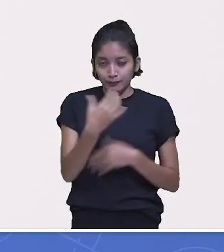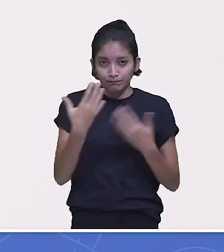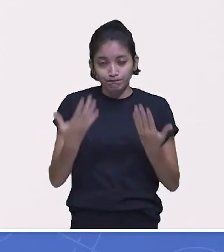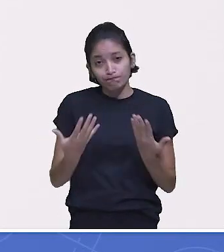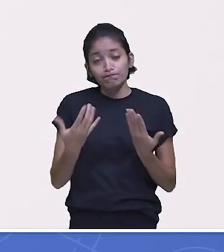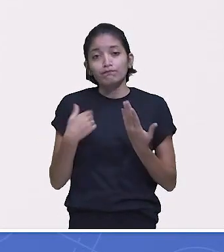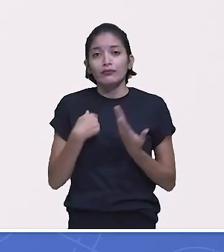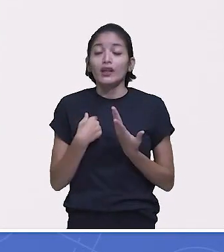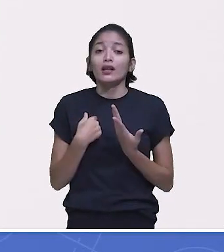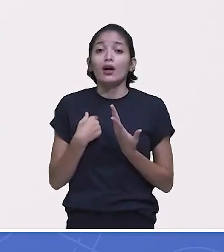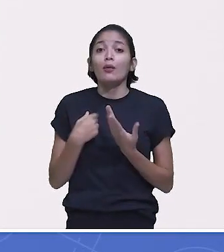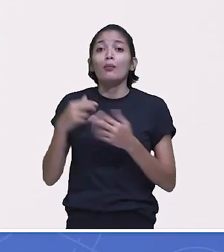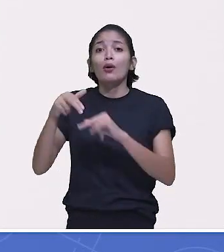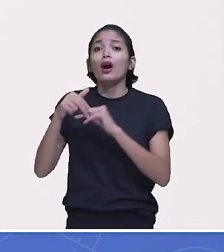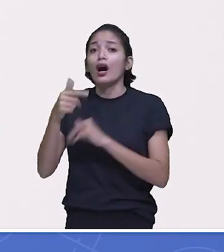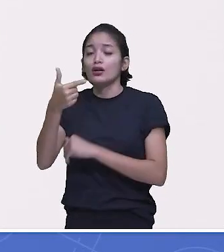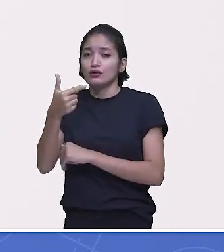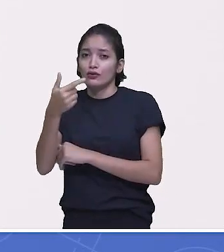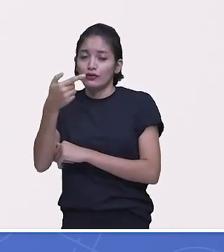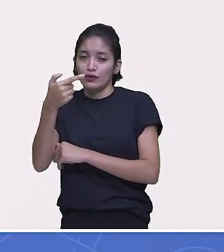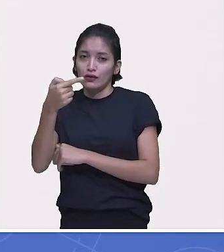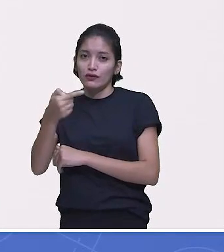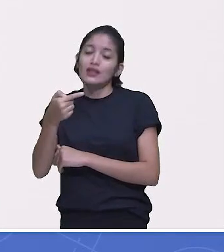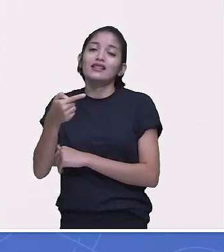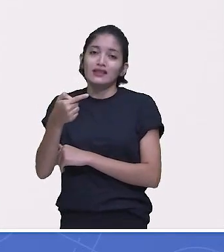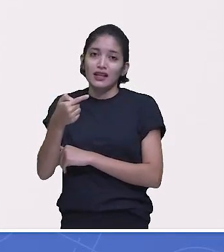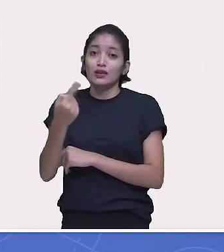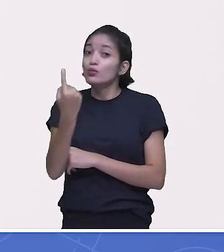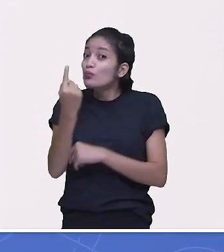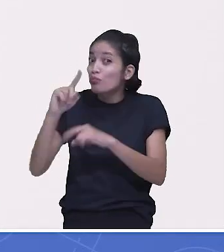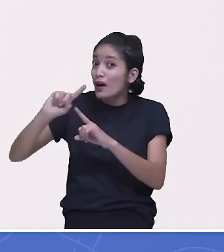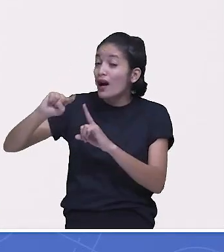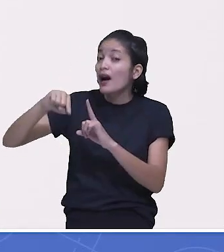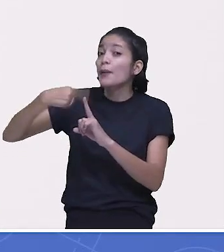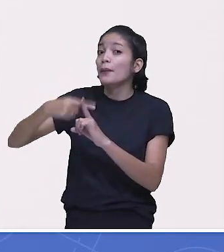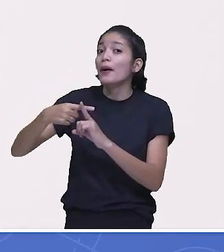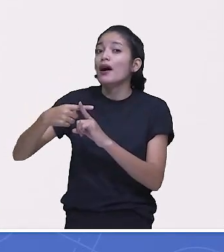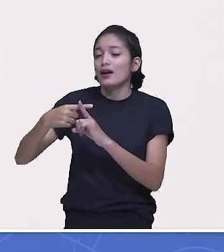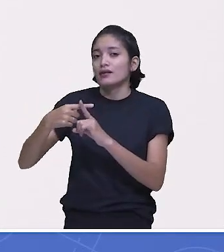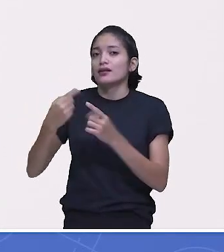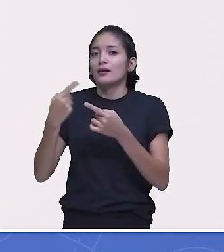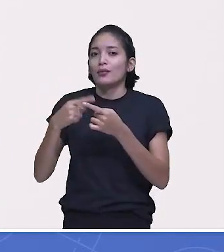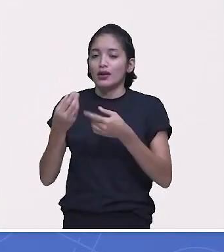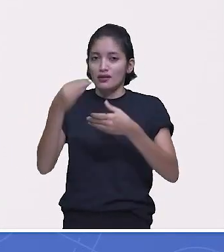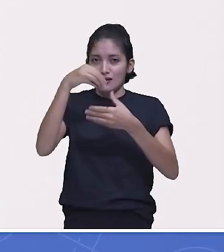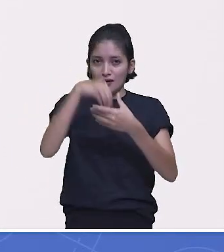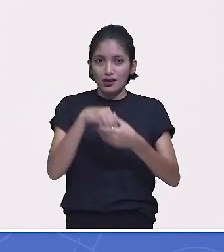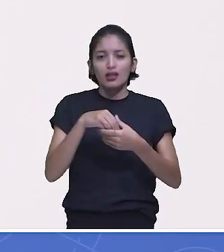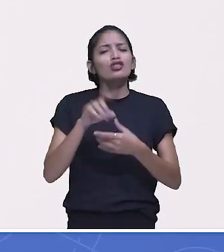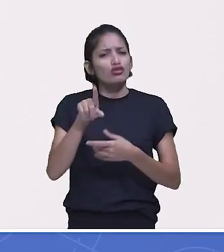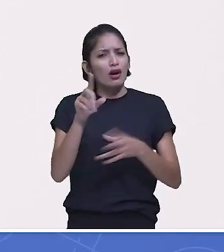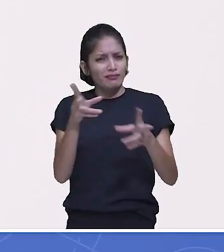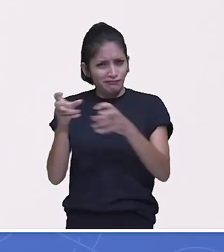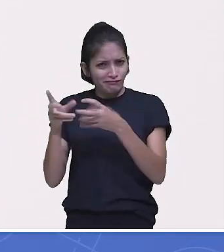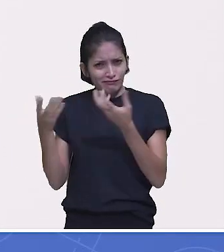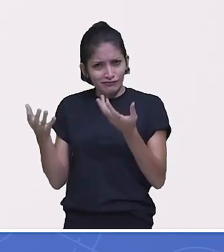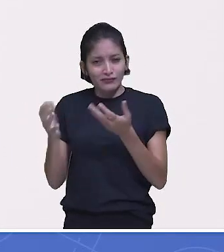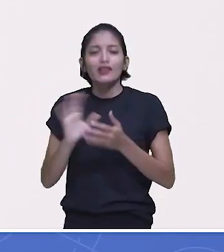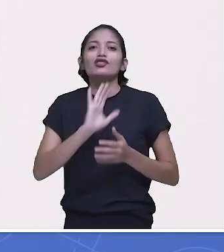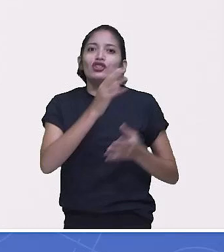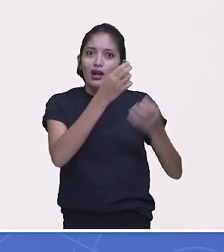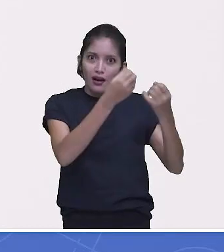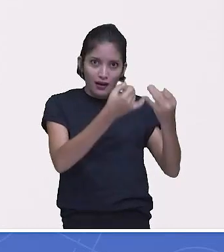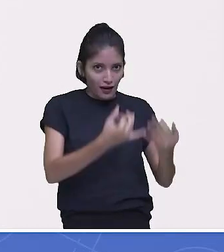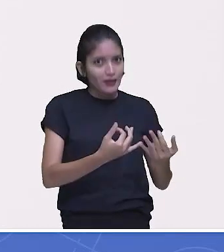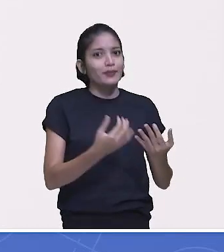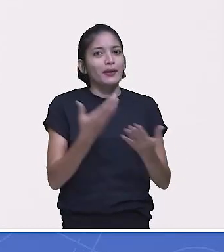ter 27 letras, uma a mais, está numa dessas alternativas. Alguém já conseguiu perceber? Eu expliquei na aula